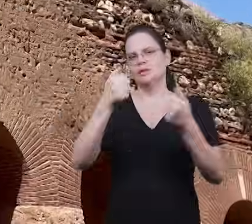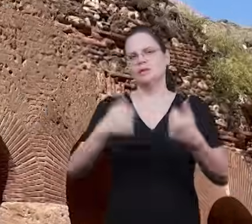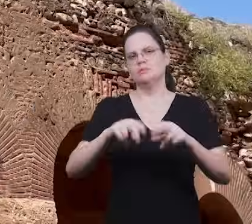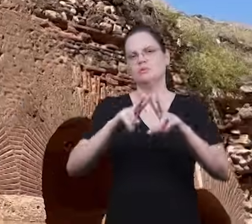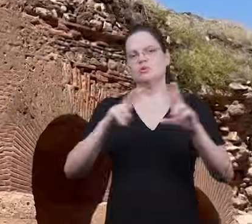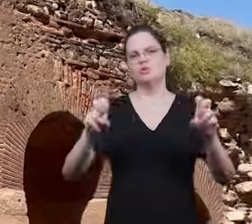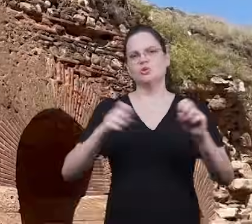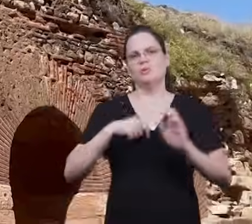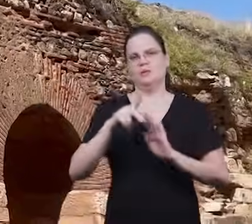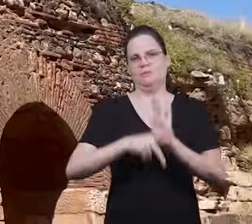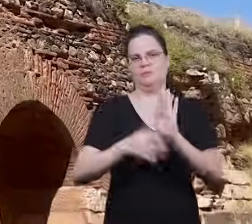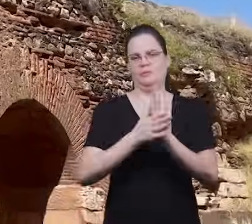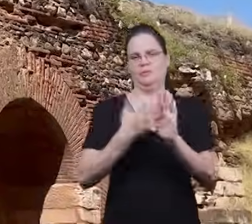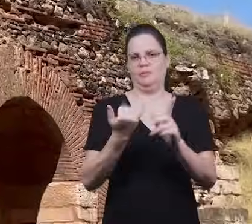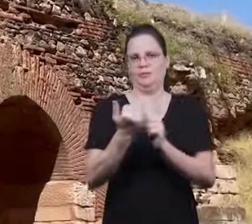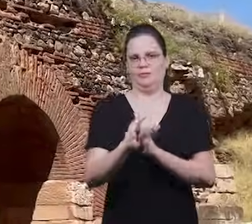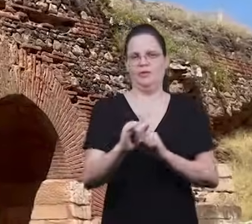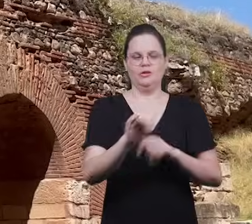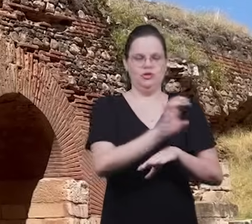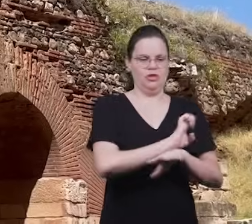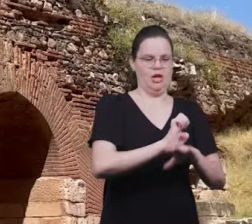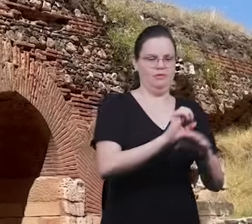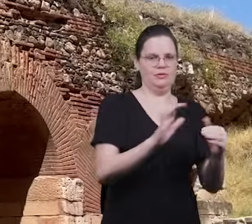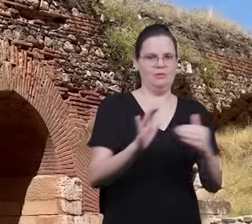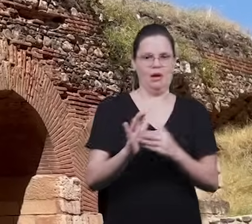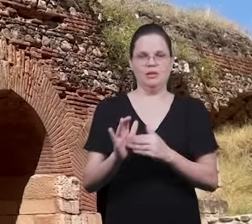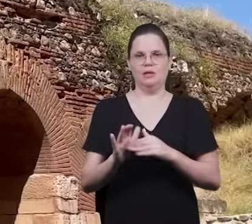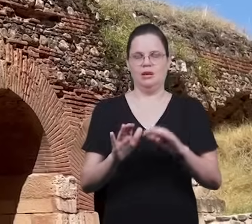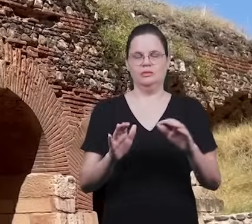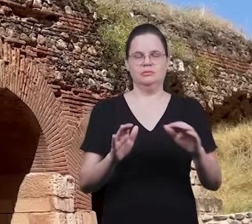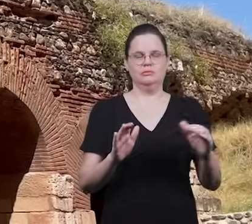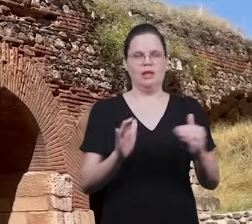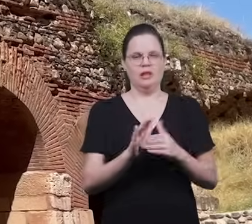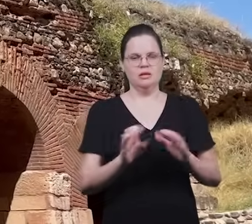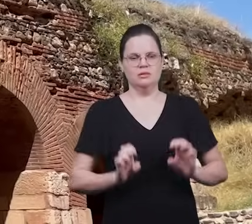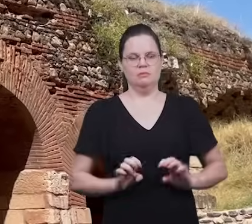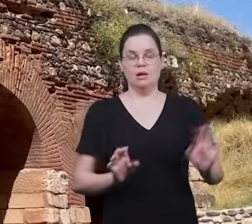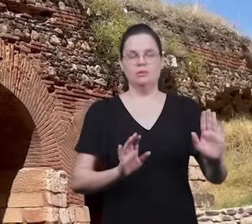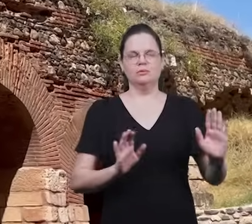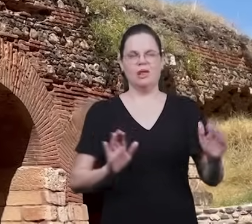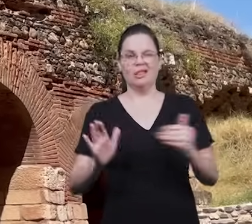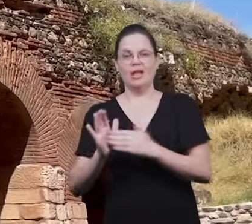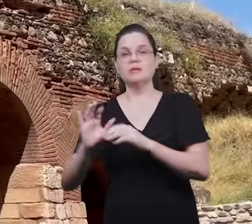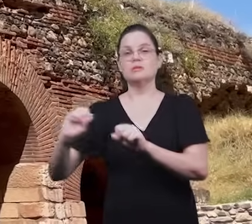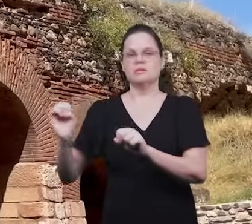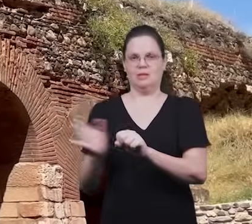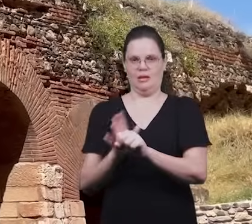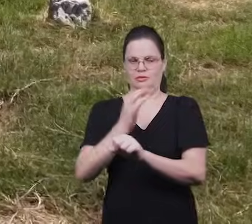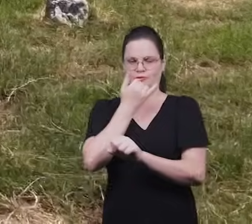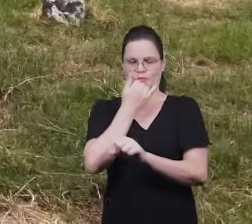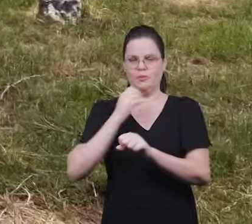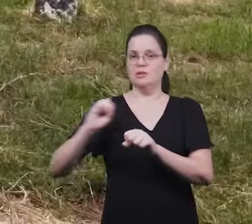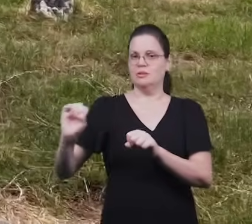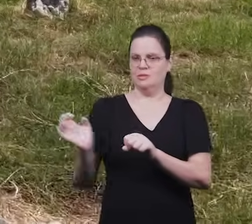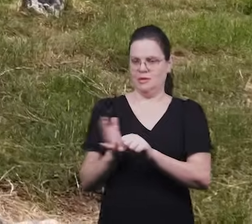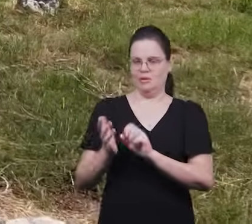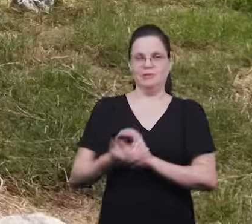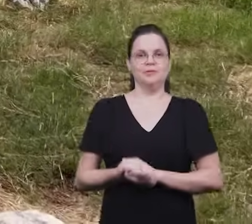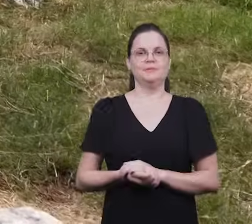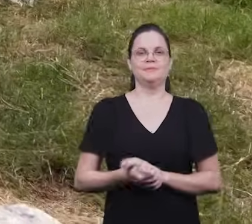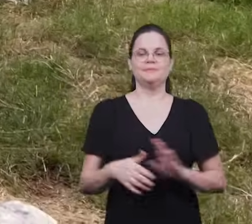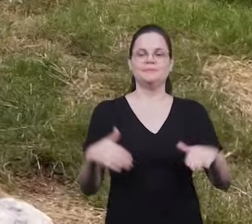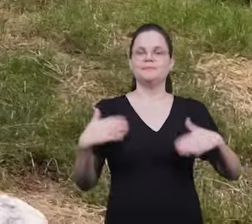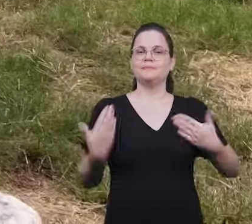profético de Éfeso até Esmirna, até Sardes, que nós estamos tratando aqui.